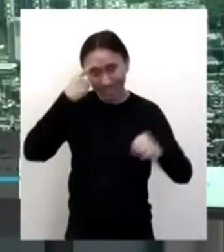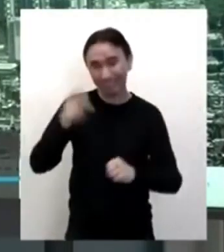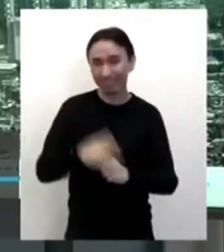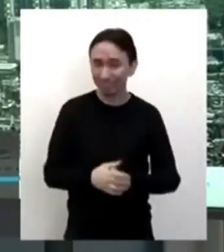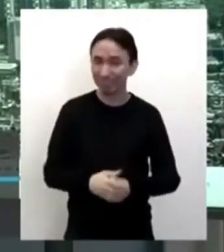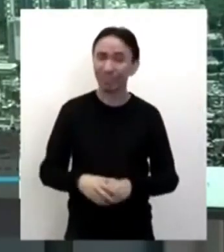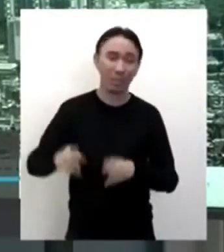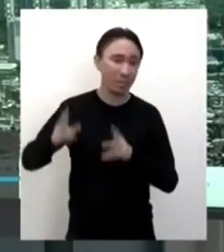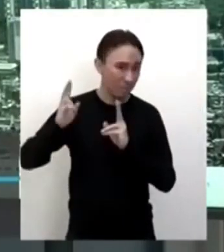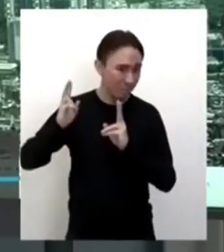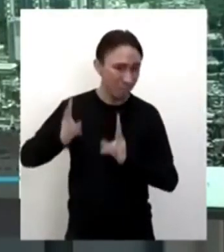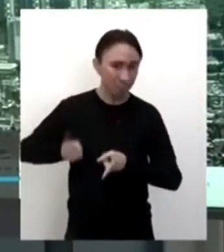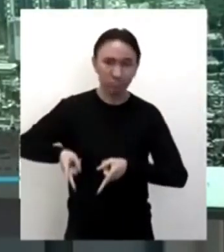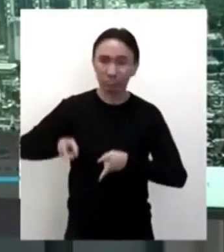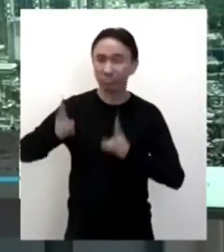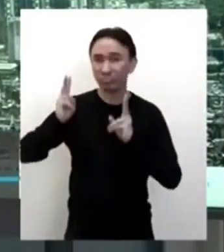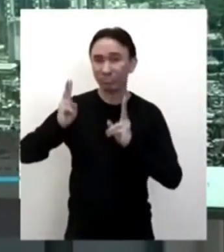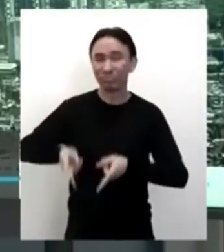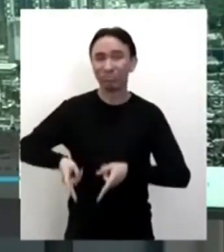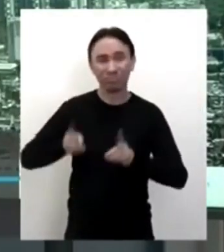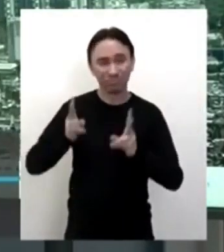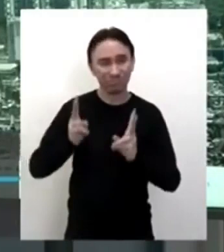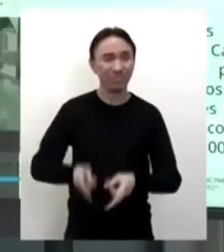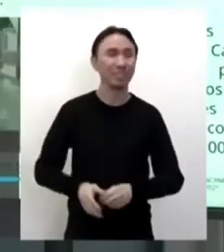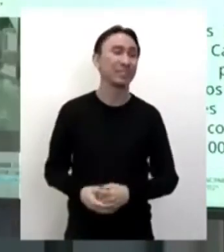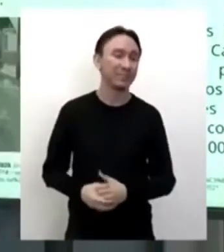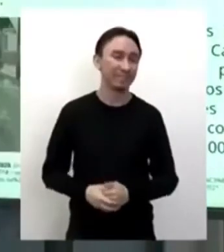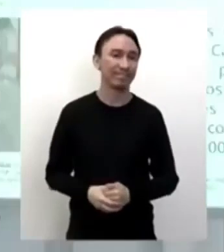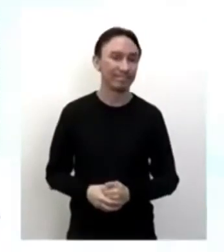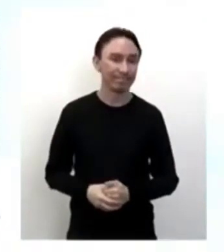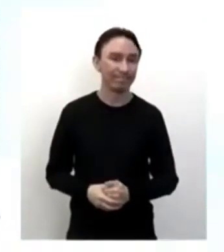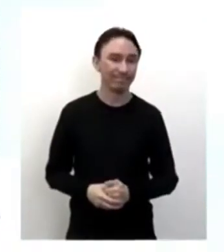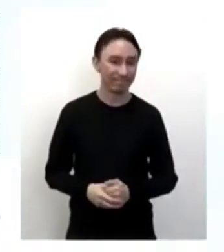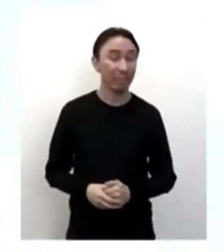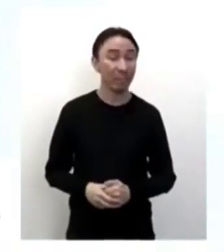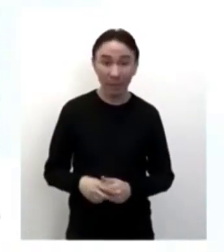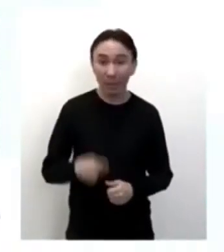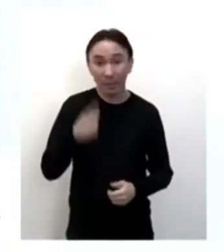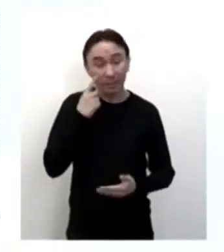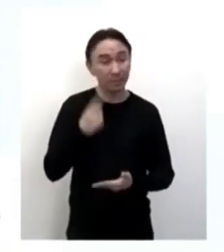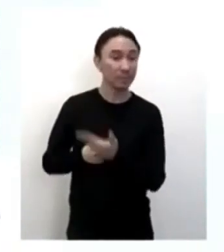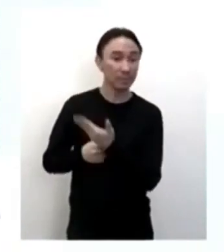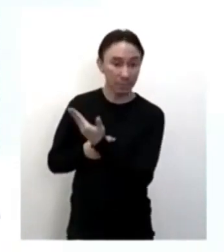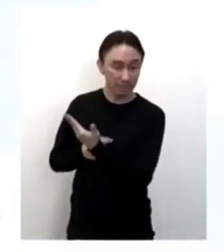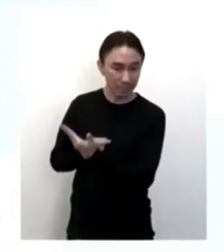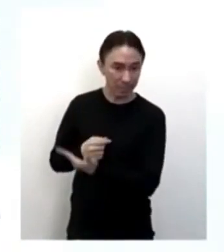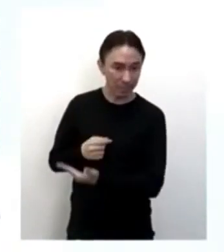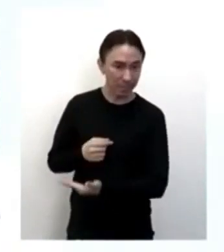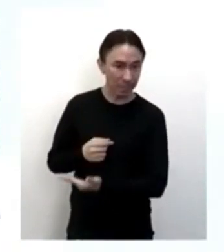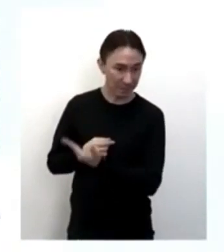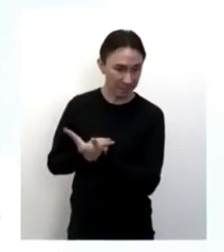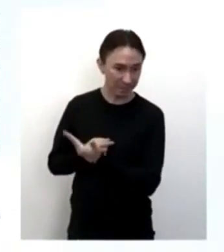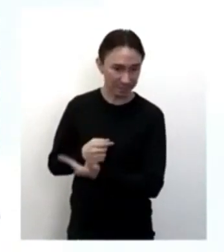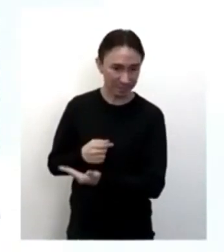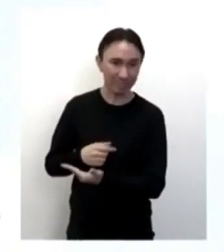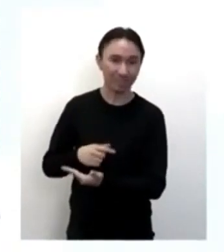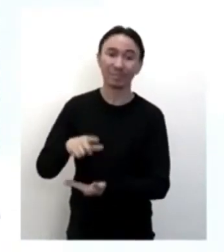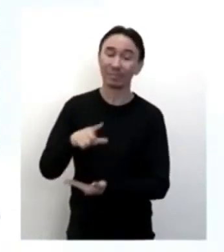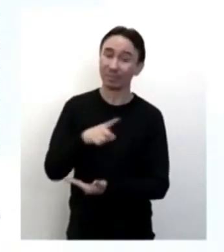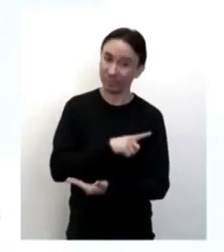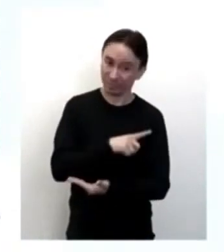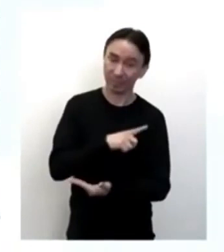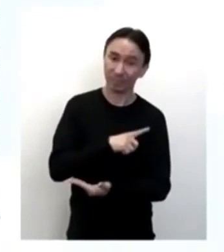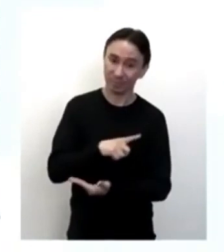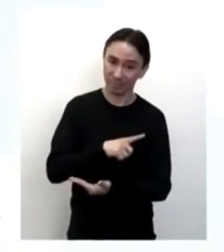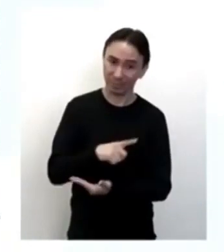ainda continua, infelizmente. Vamos lá para a próxima tela. Nós vamos ter aí o que, né, aparece muito aí, principalmente,